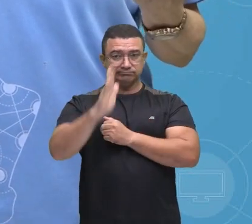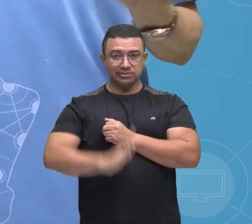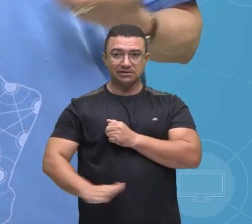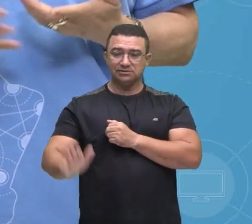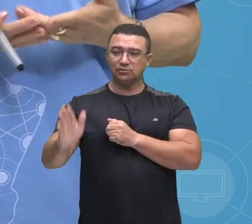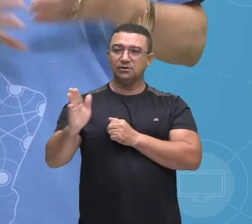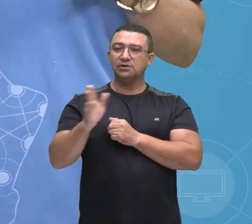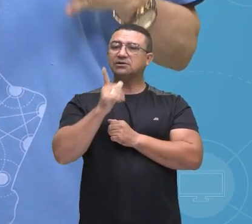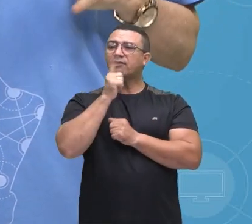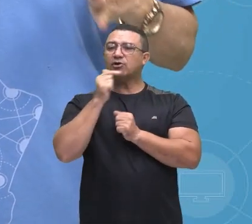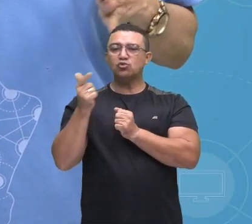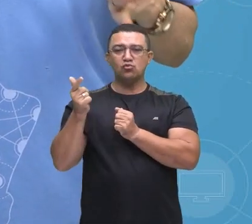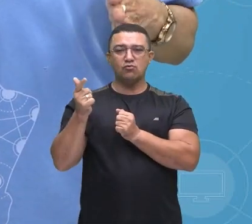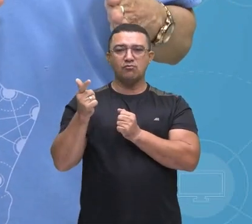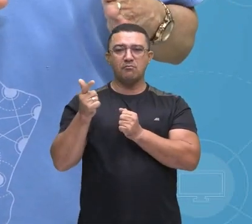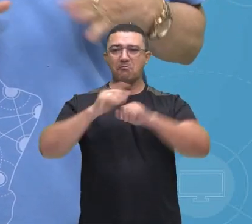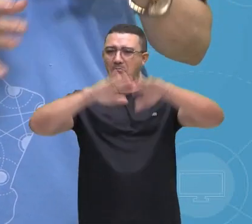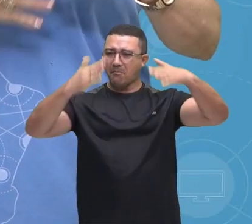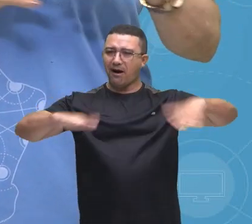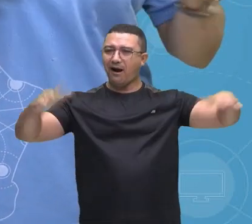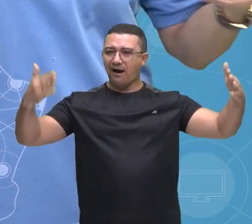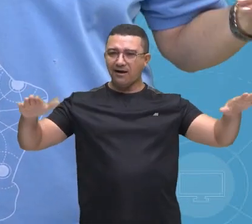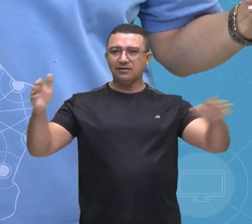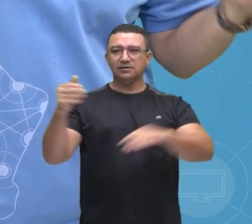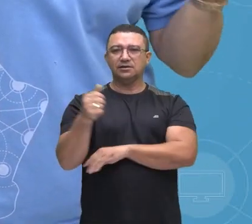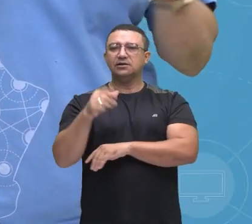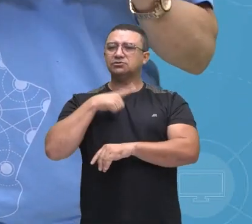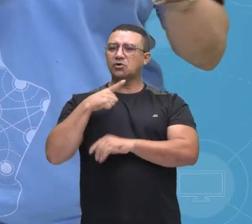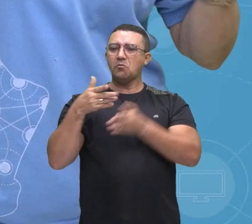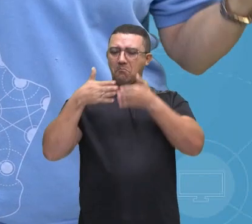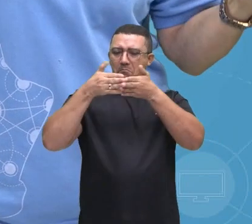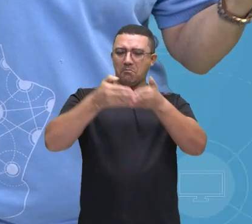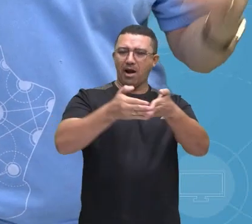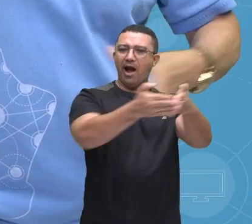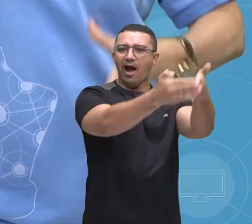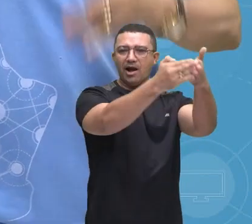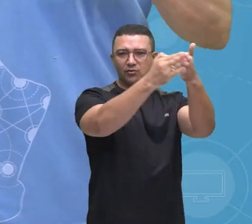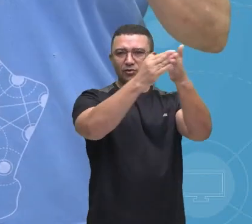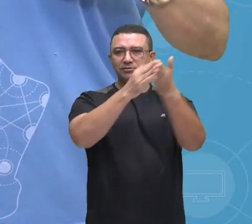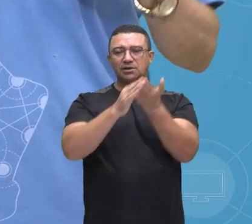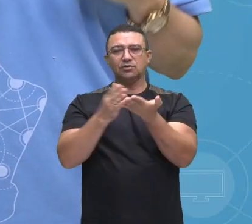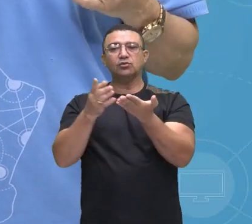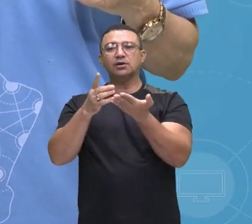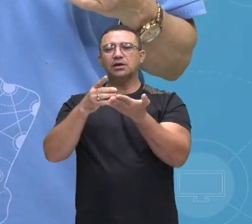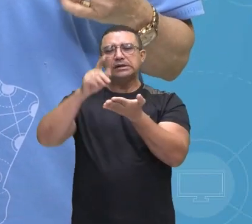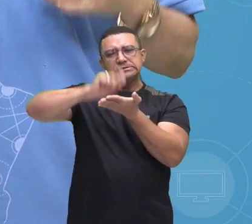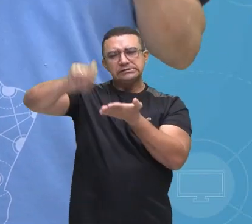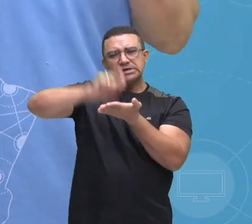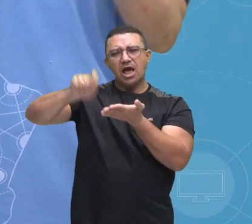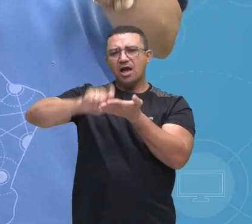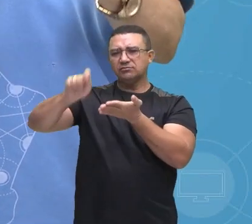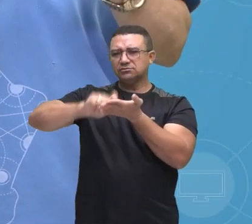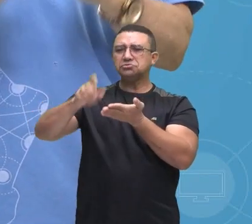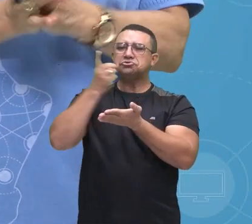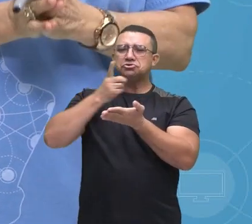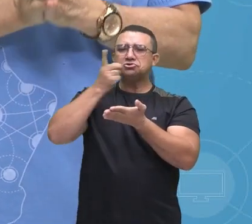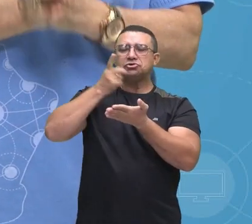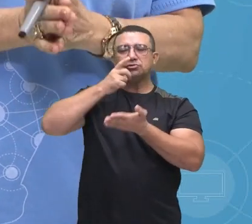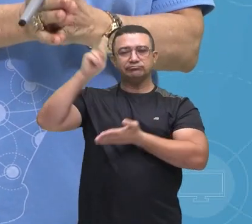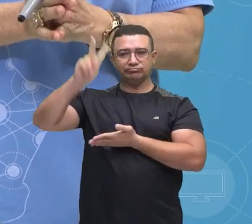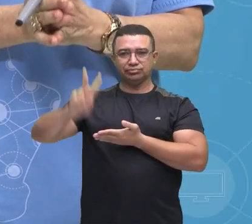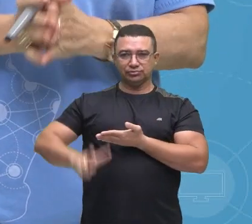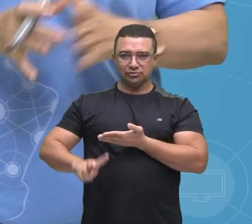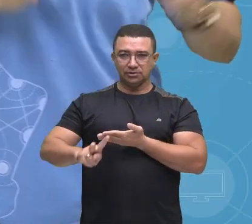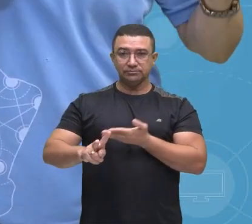alguns lugares, né? No barco deles, a vela, e tem toda uma história, eles escrevem um diário. Então, ela está contando essa história. O primeiro parágrafo